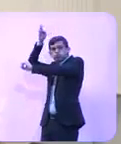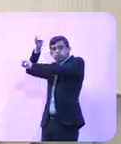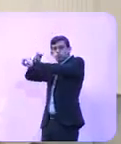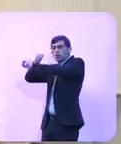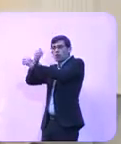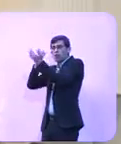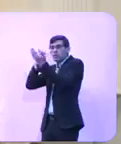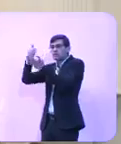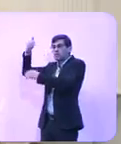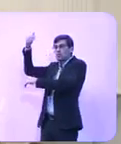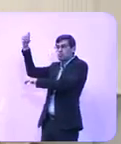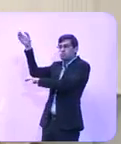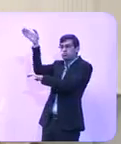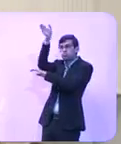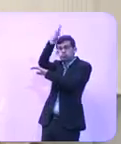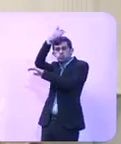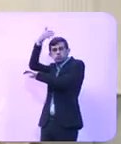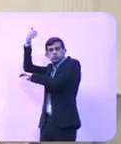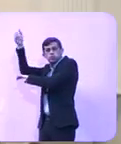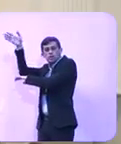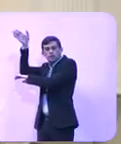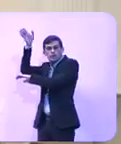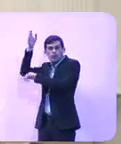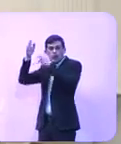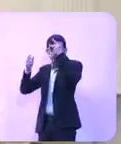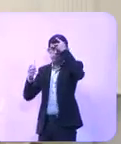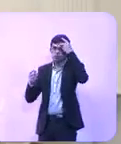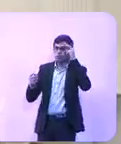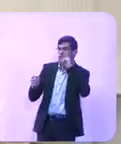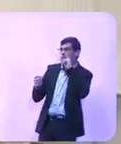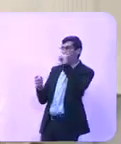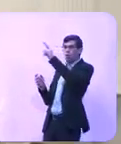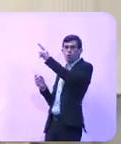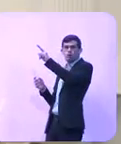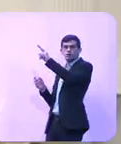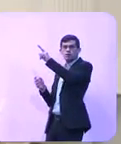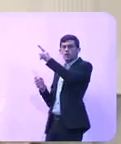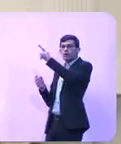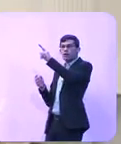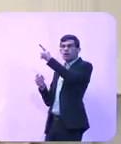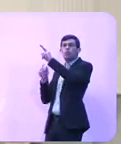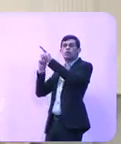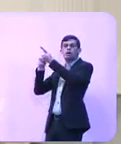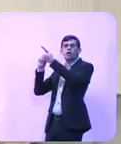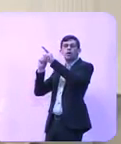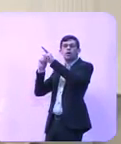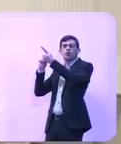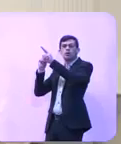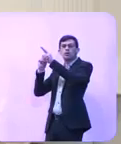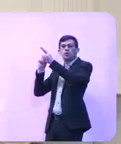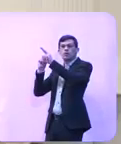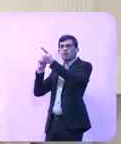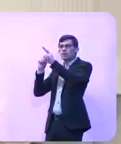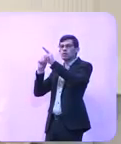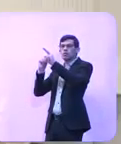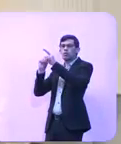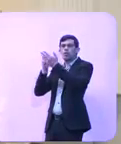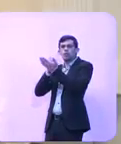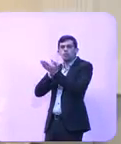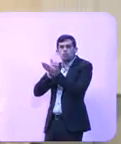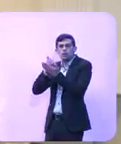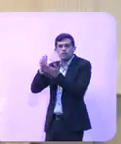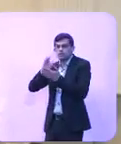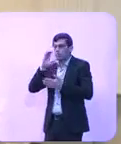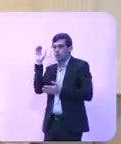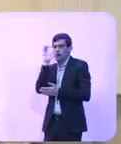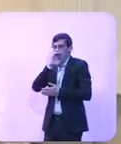ele flamula a bandeira. E quando as pessoas veem, quando os milicianos veem aquilo, eles se olham para a bandeira e